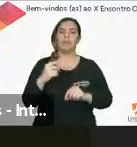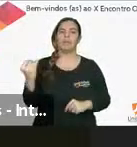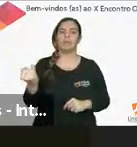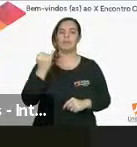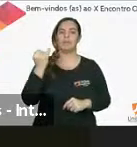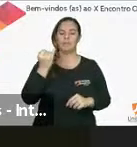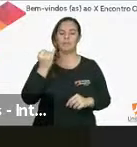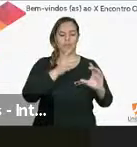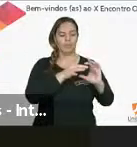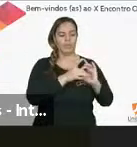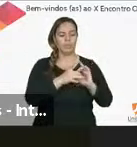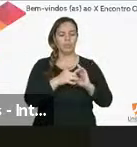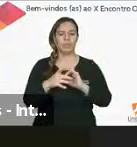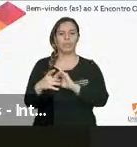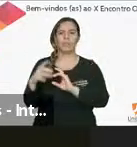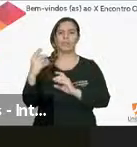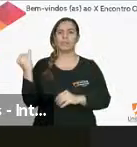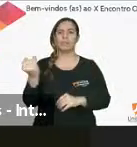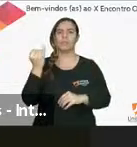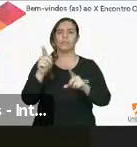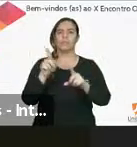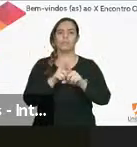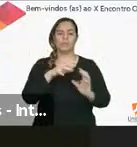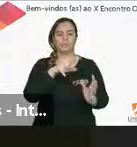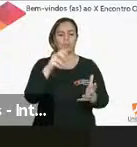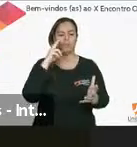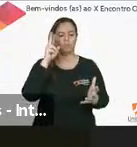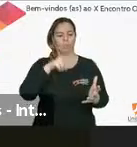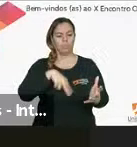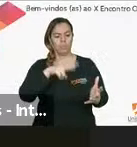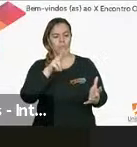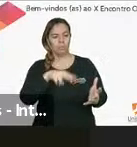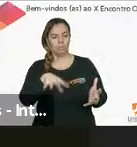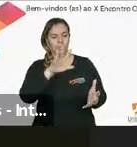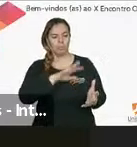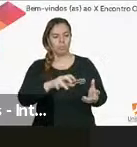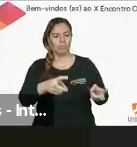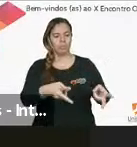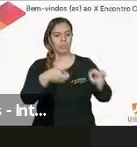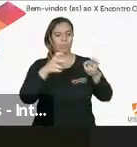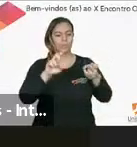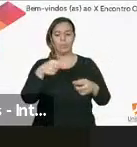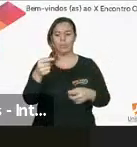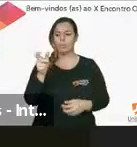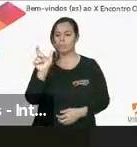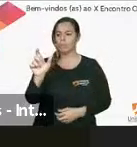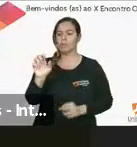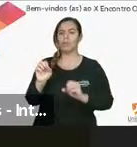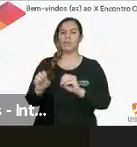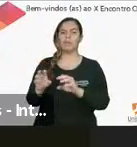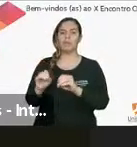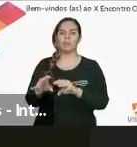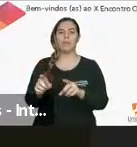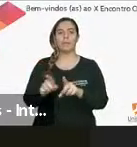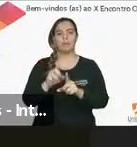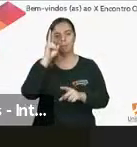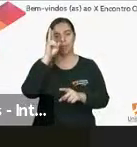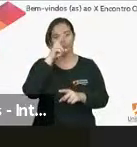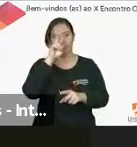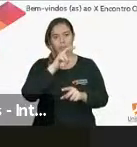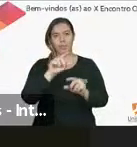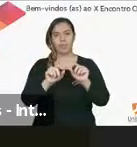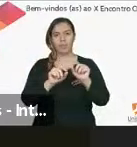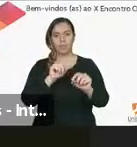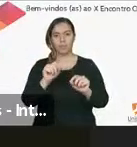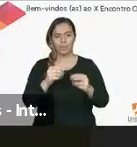contexto, da importância de ler o mundo antes de ler a palavra. Olha, aí lembrando aí o que o Podós